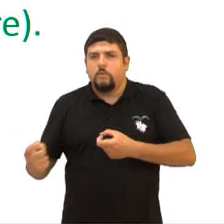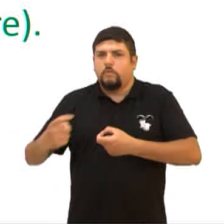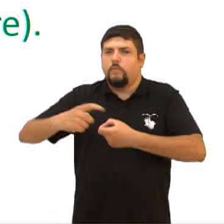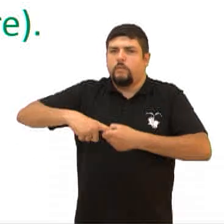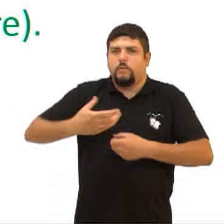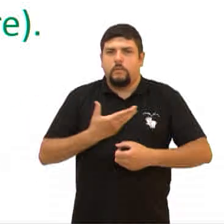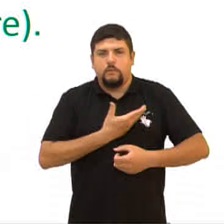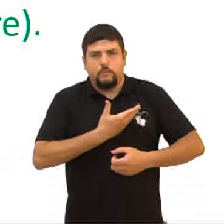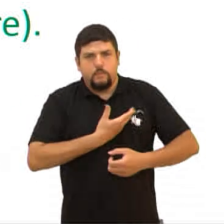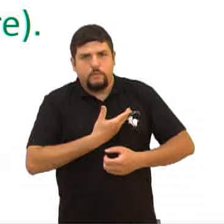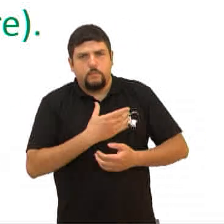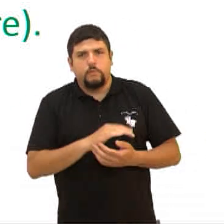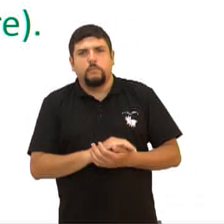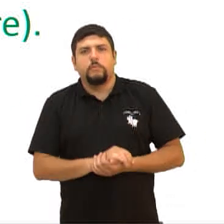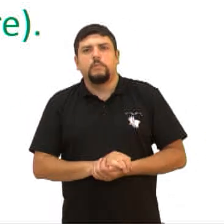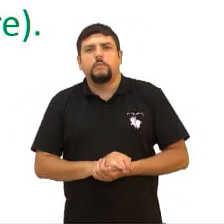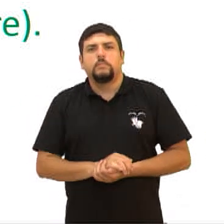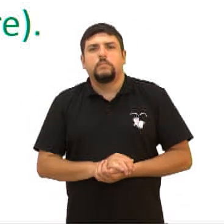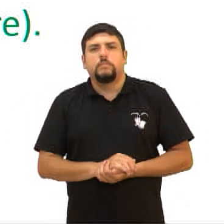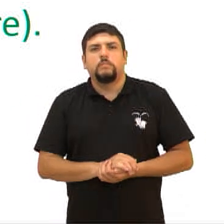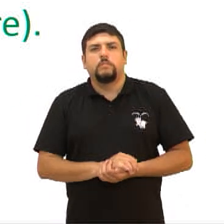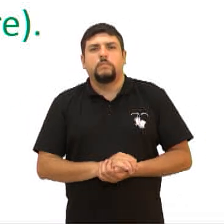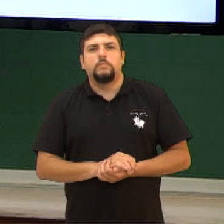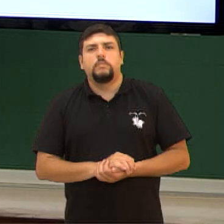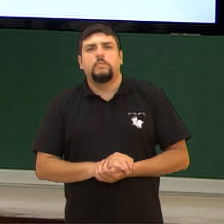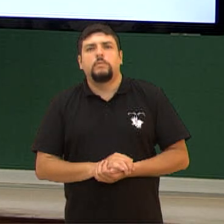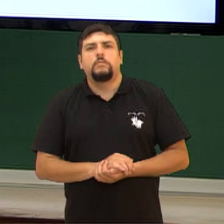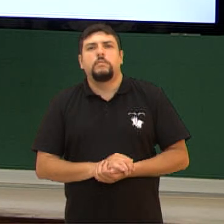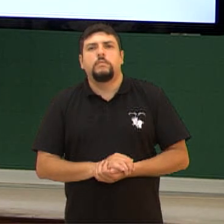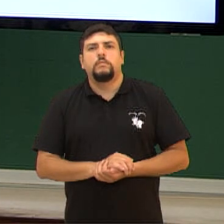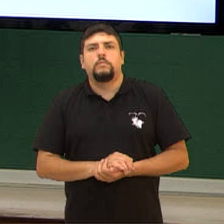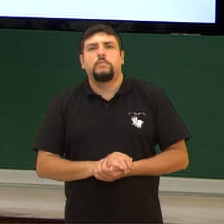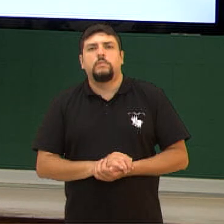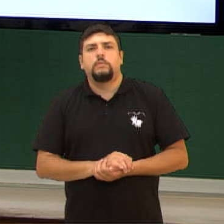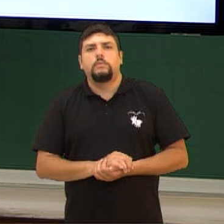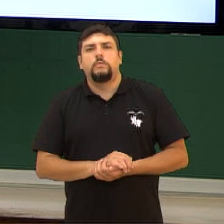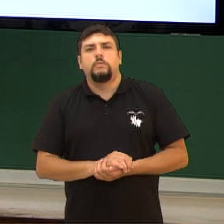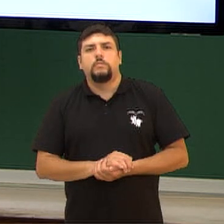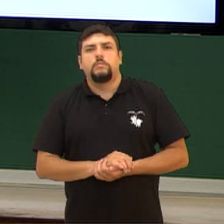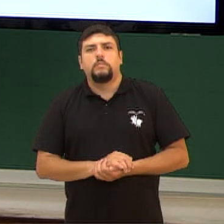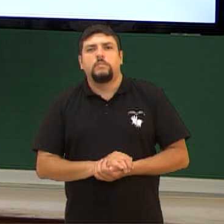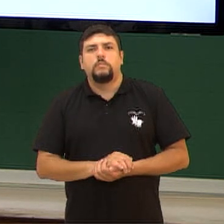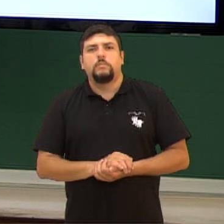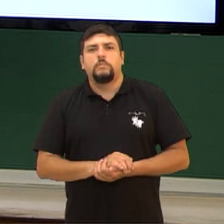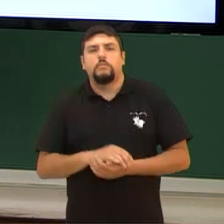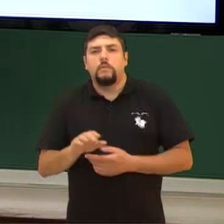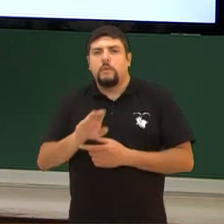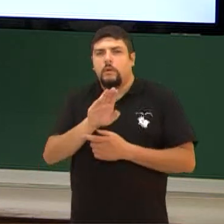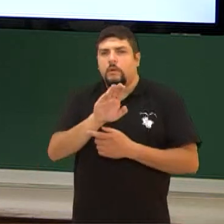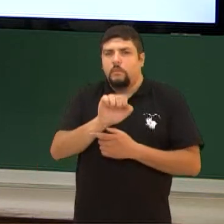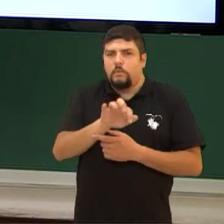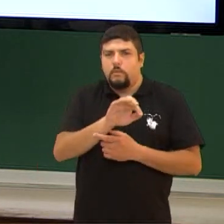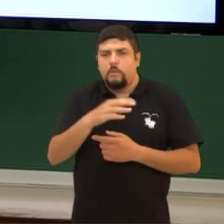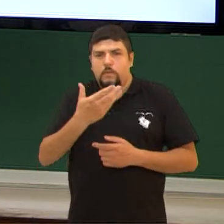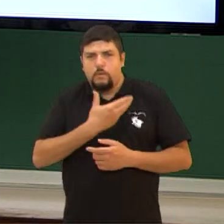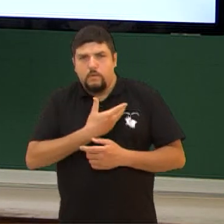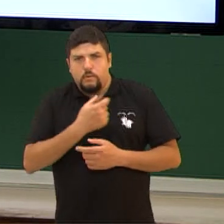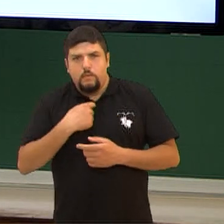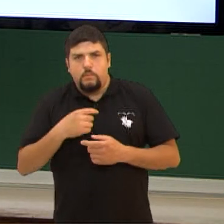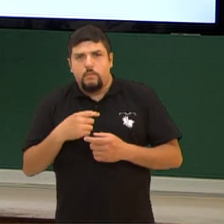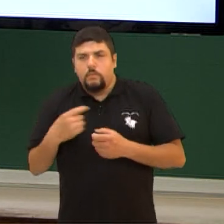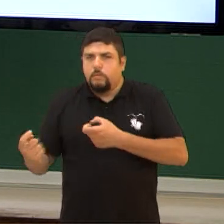tá ok? Então, friends, amigos, beleza? Befriend é um verbo, ser amigo de novo. Vamos dizer